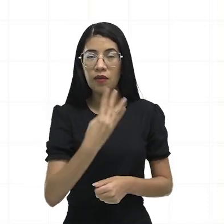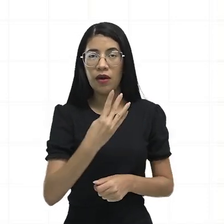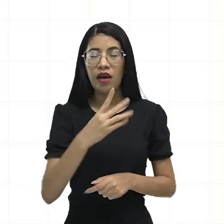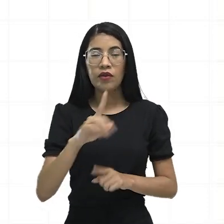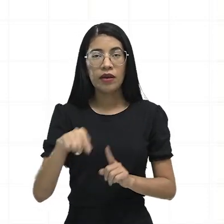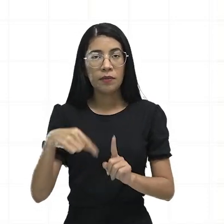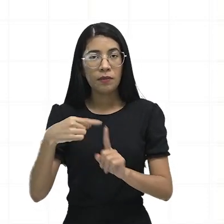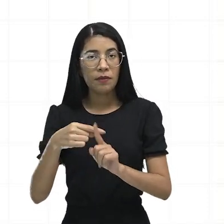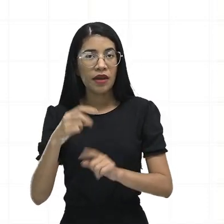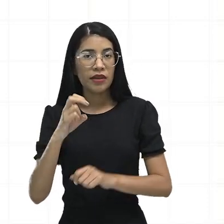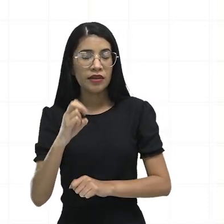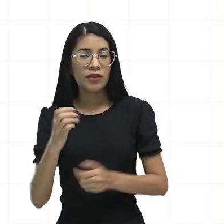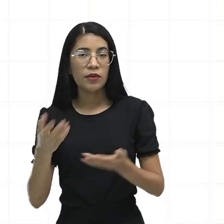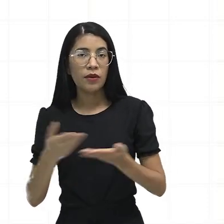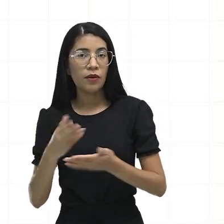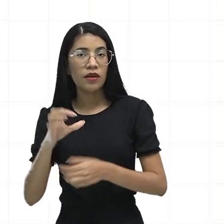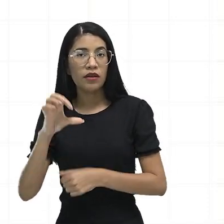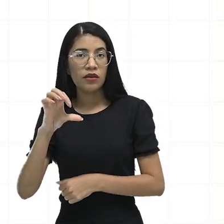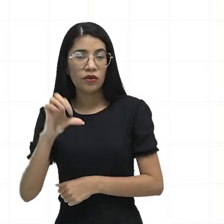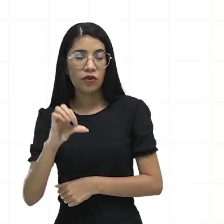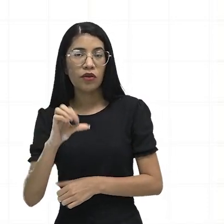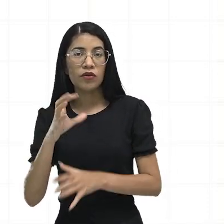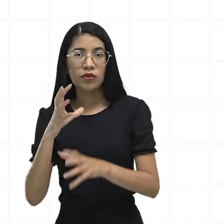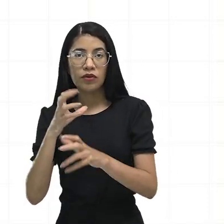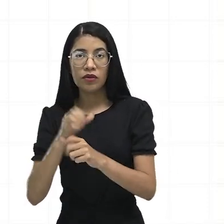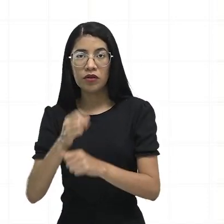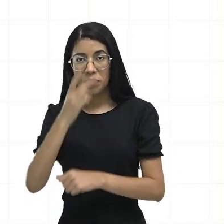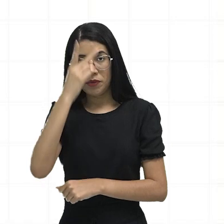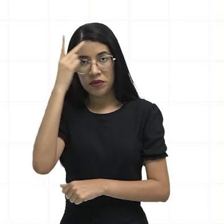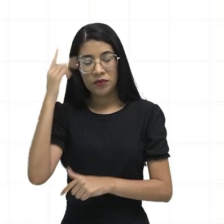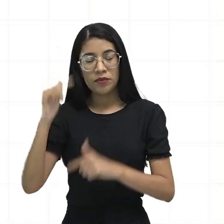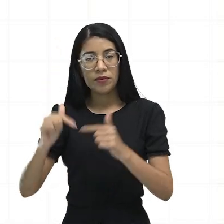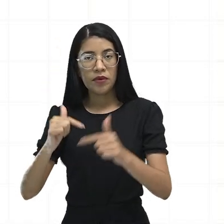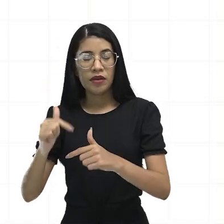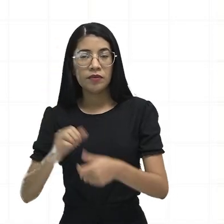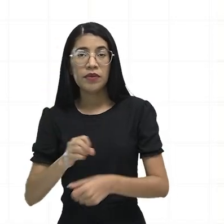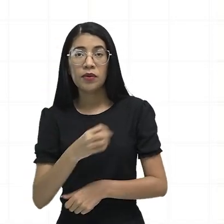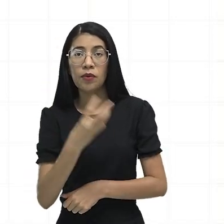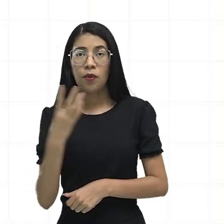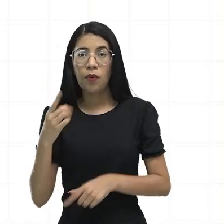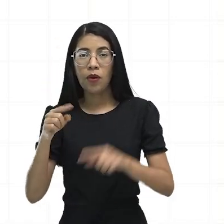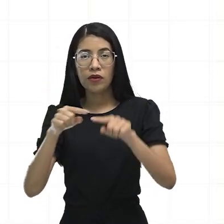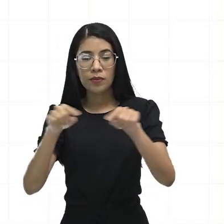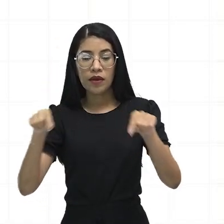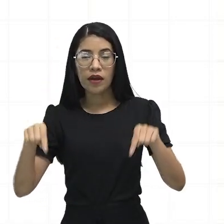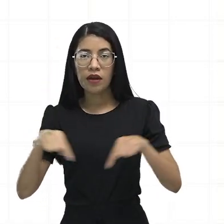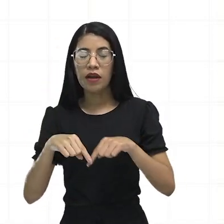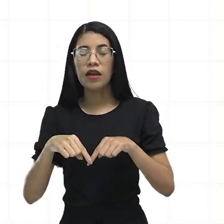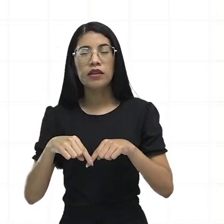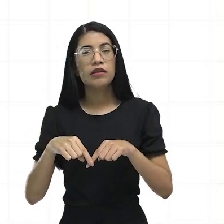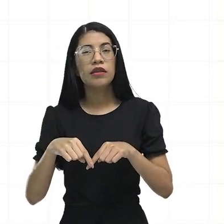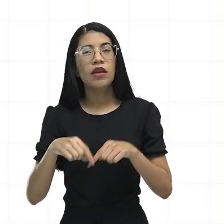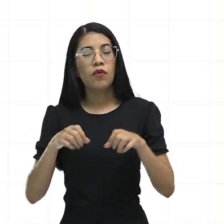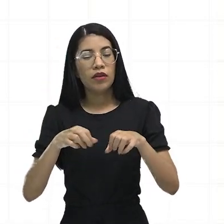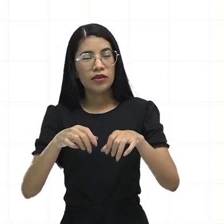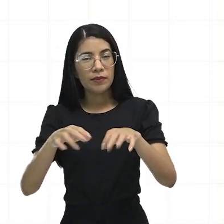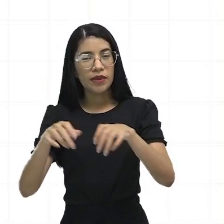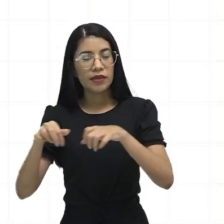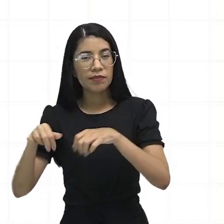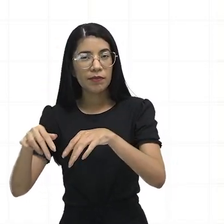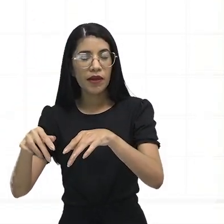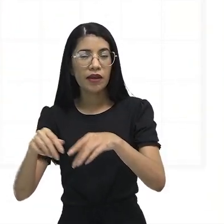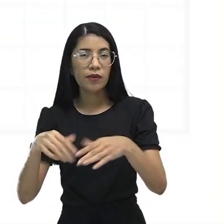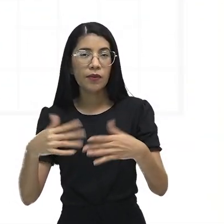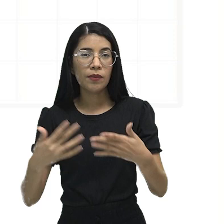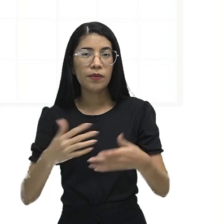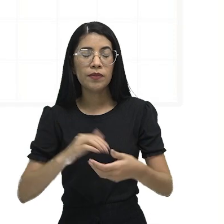5, agora eu tenho 9 pessoas trabalhando. Quantos metros quadrados serão plantados aí nessa ação? Muito